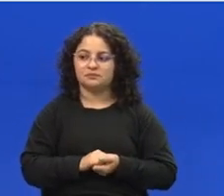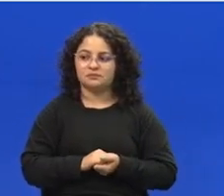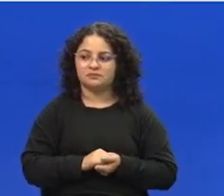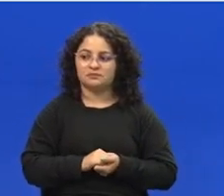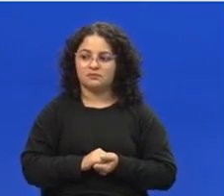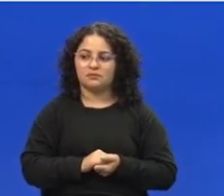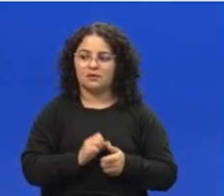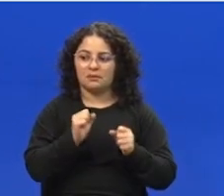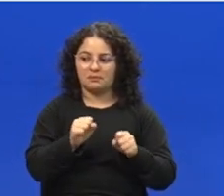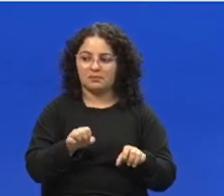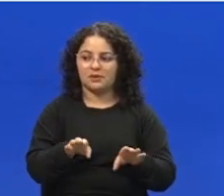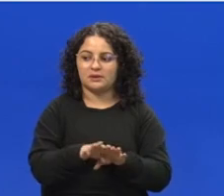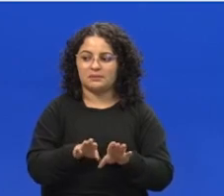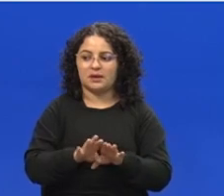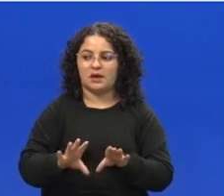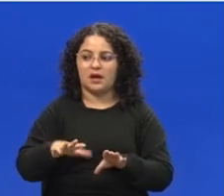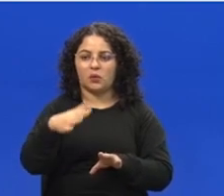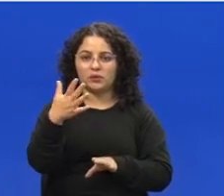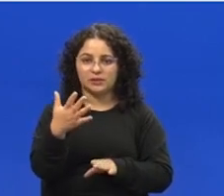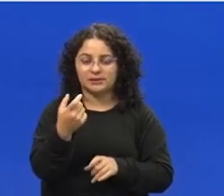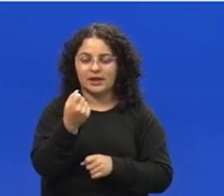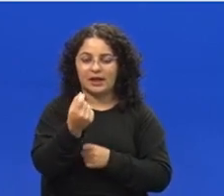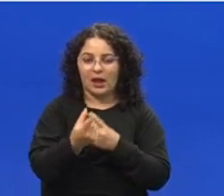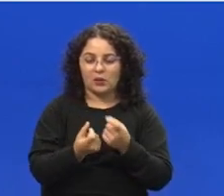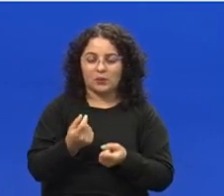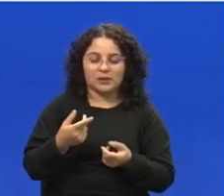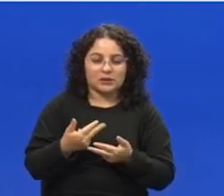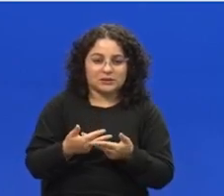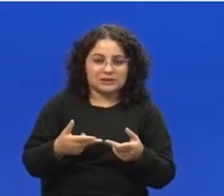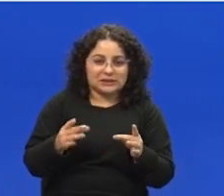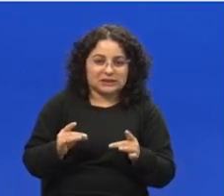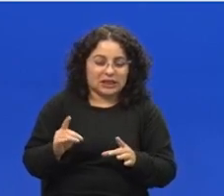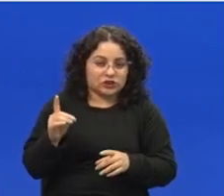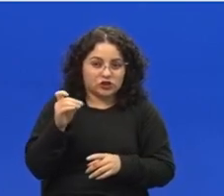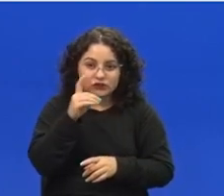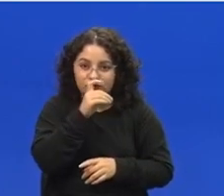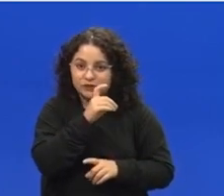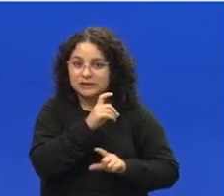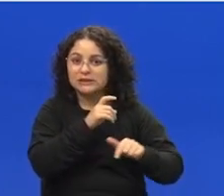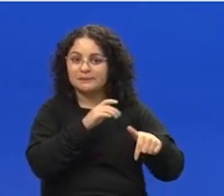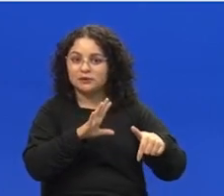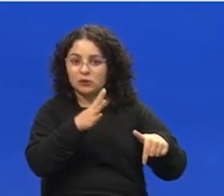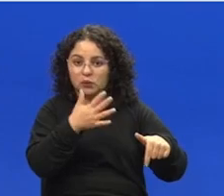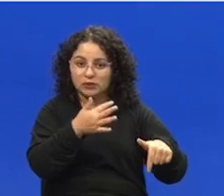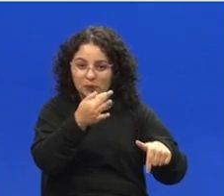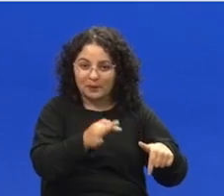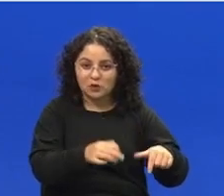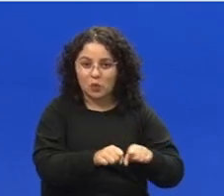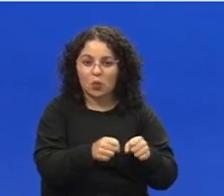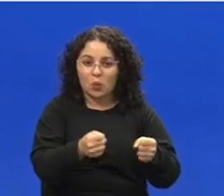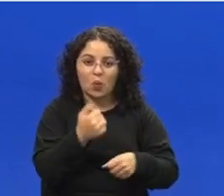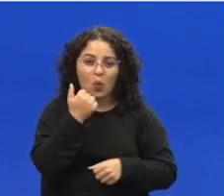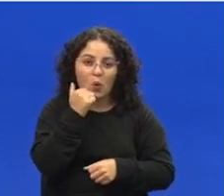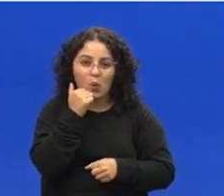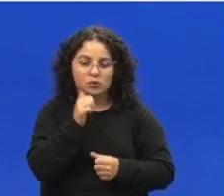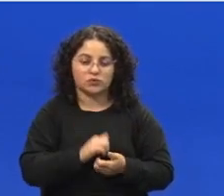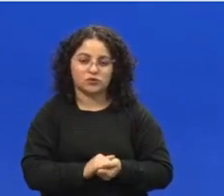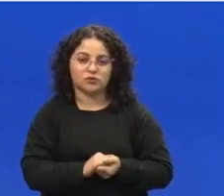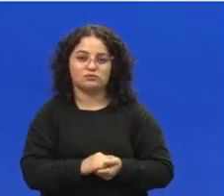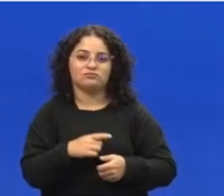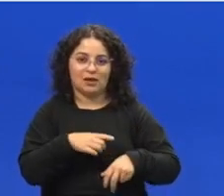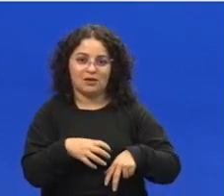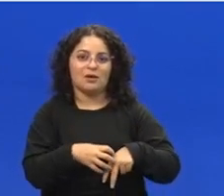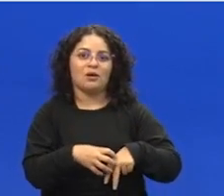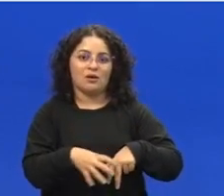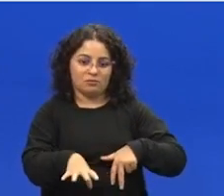Podem acontecer algumas sequelas e algumas complicações após um evento traumático em um osso. Nós temos as